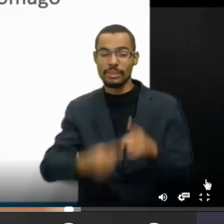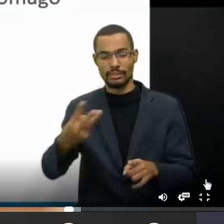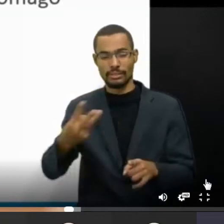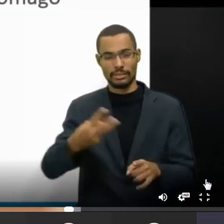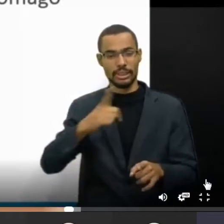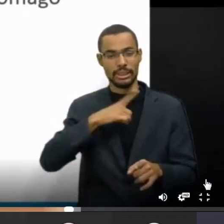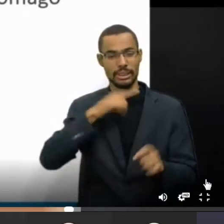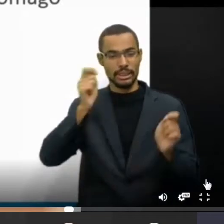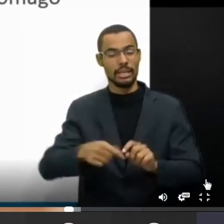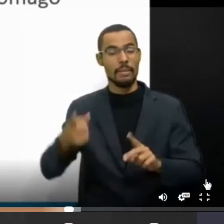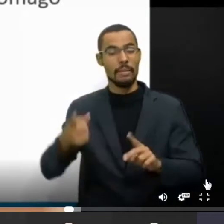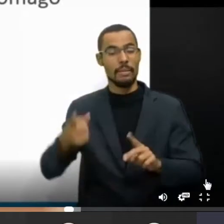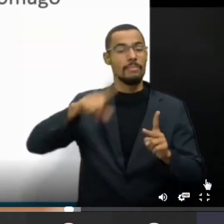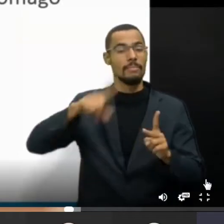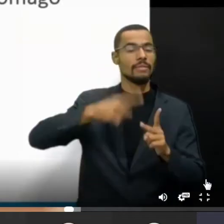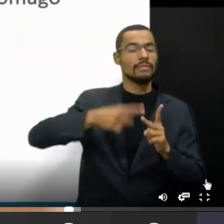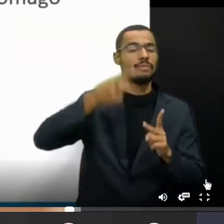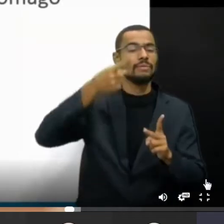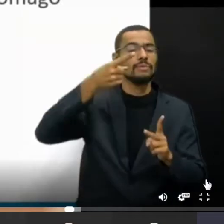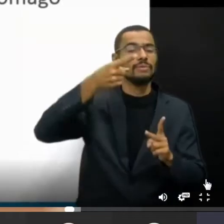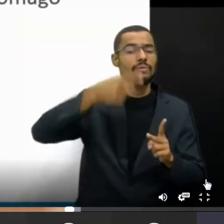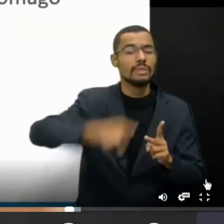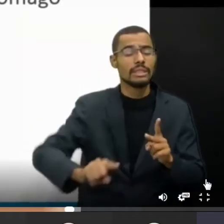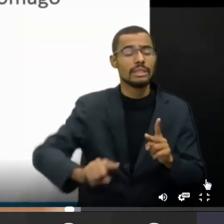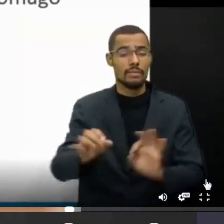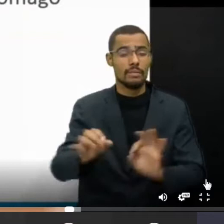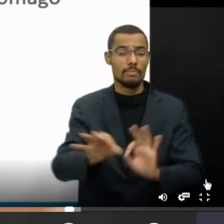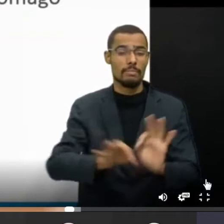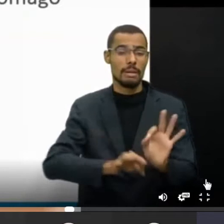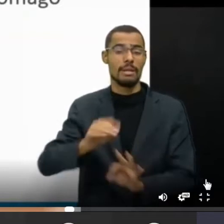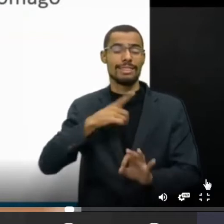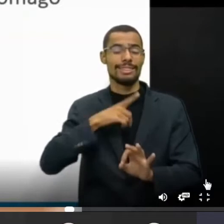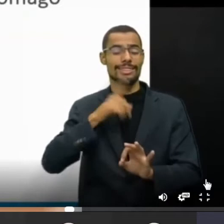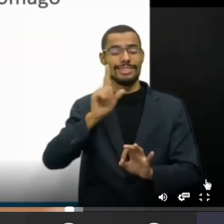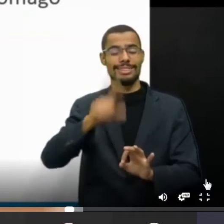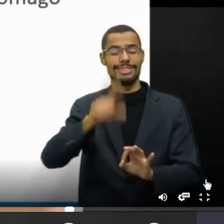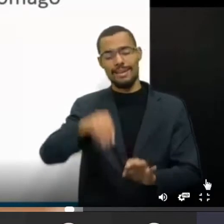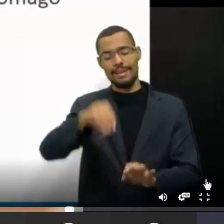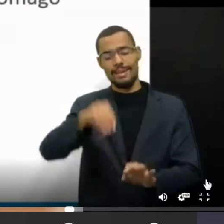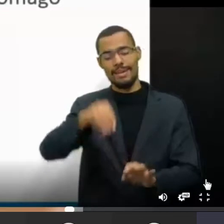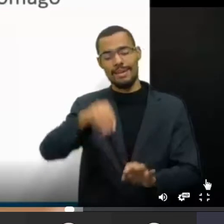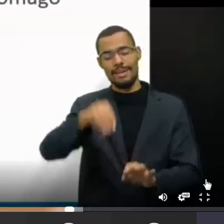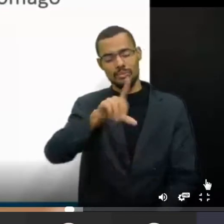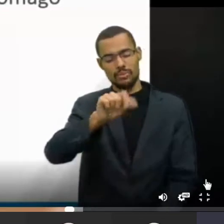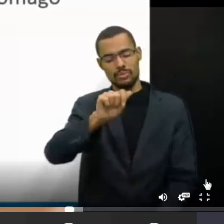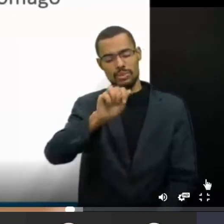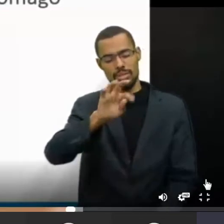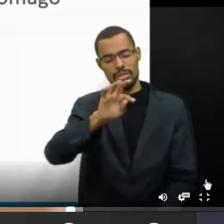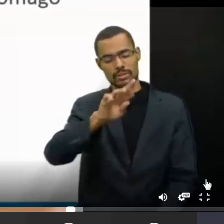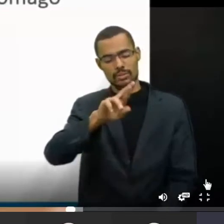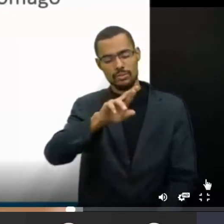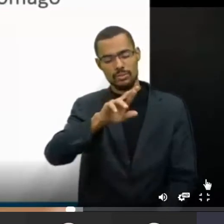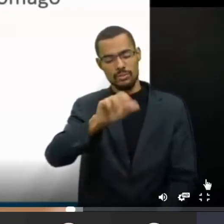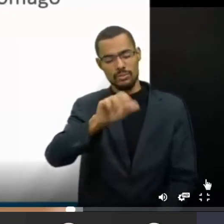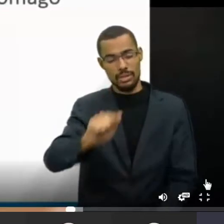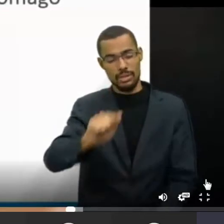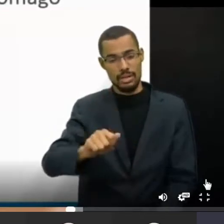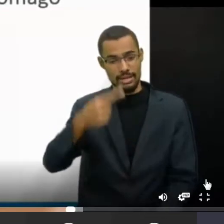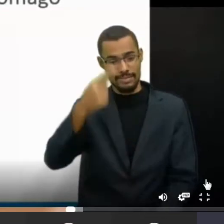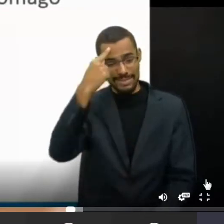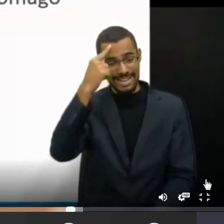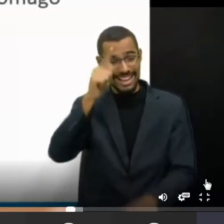A porção final do esôfago, ele é formado por musculatura lisa. Então, o